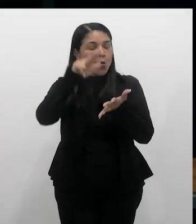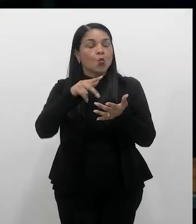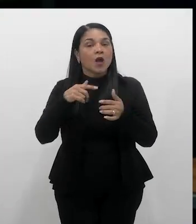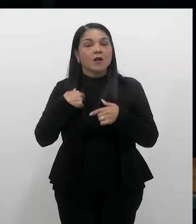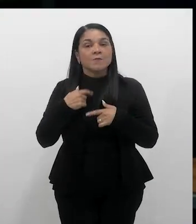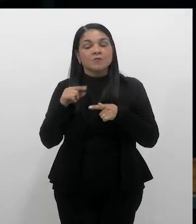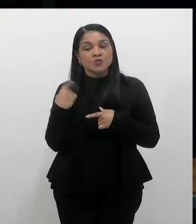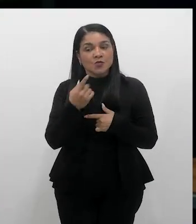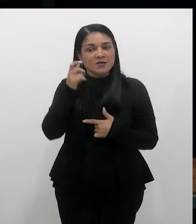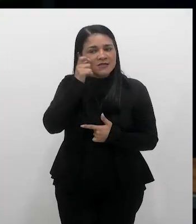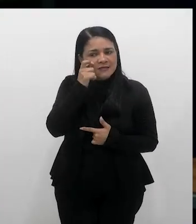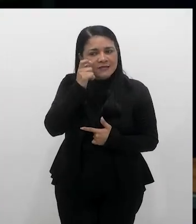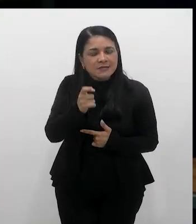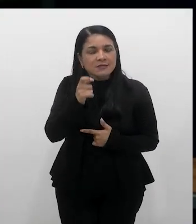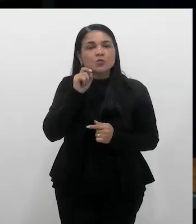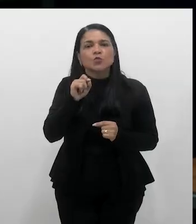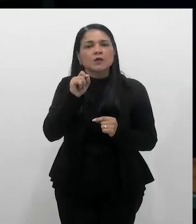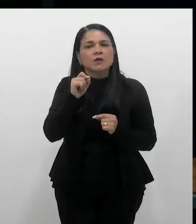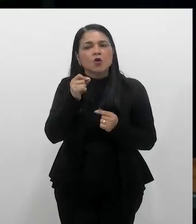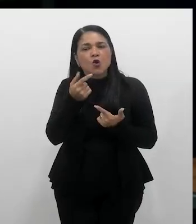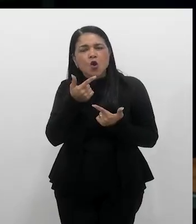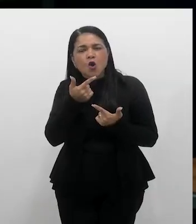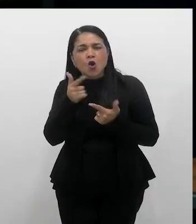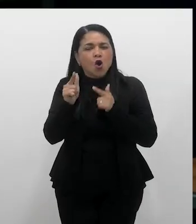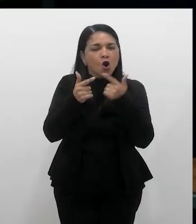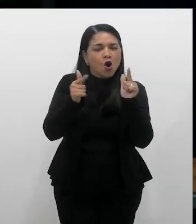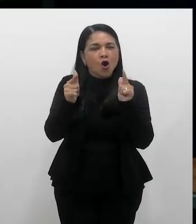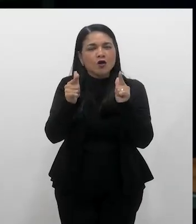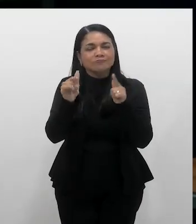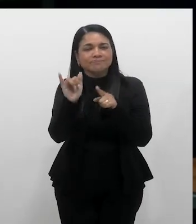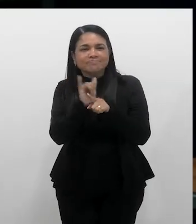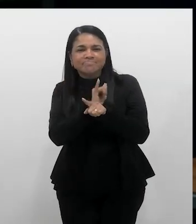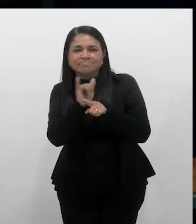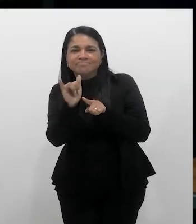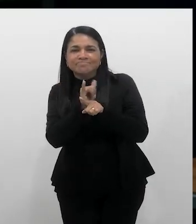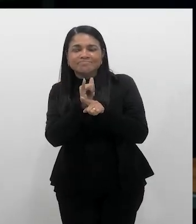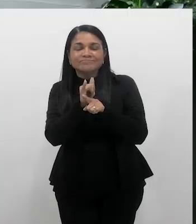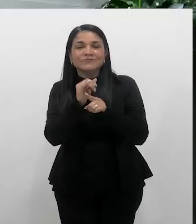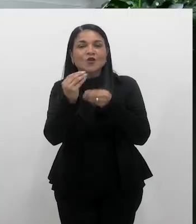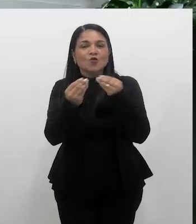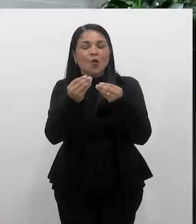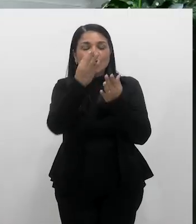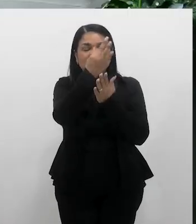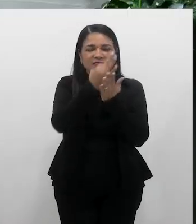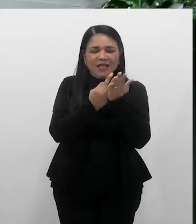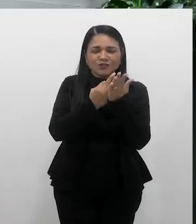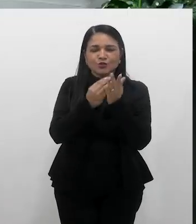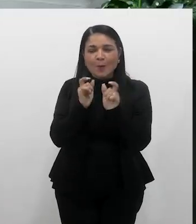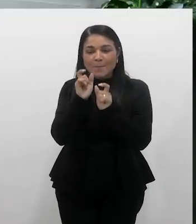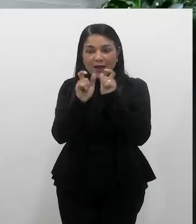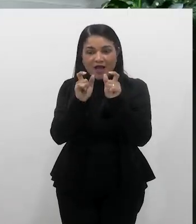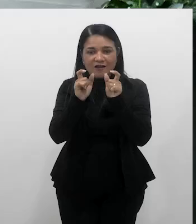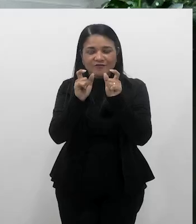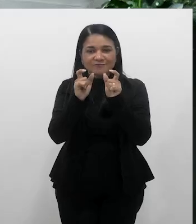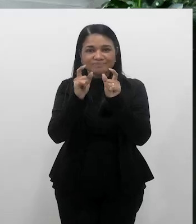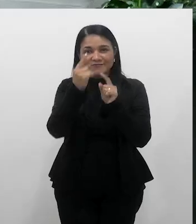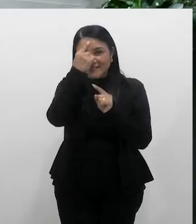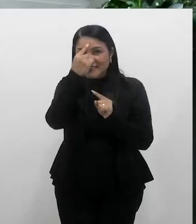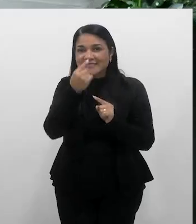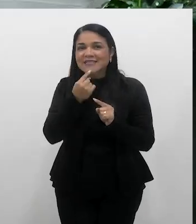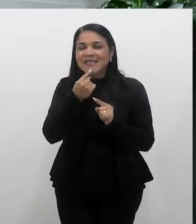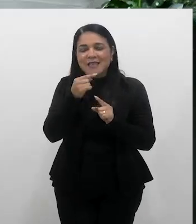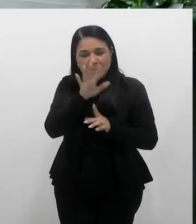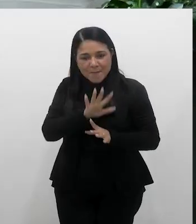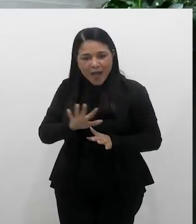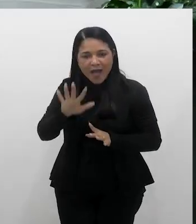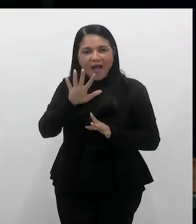era interessante pensar que outras formas o texto e a palavra chegava na cena. Então, eu costumo dizer que a palestra performance